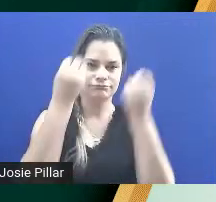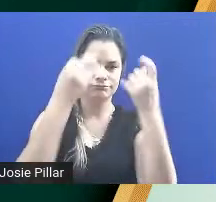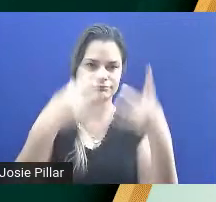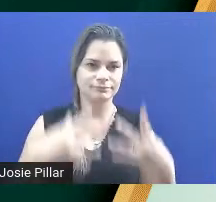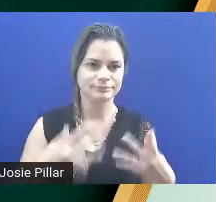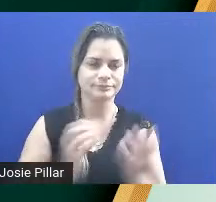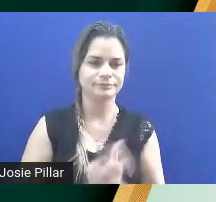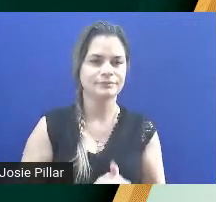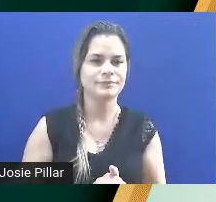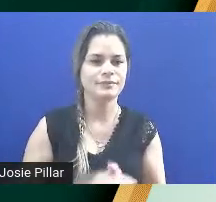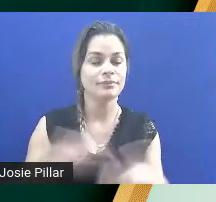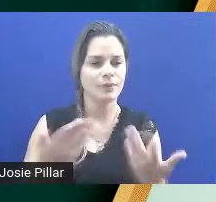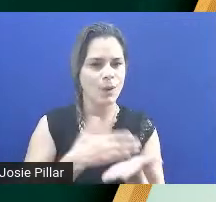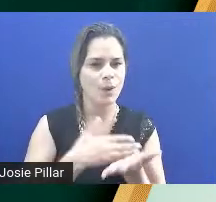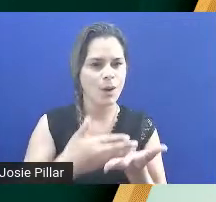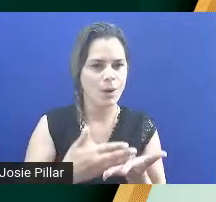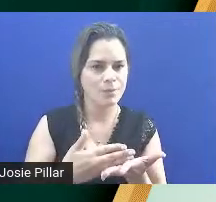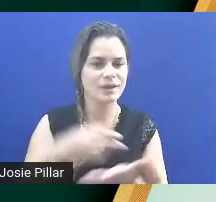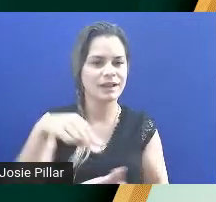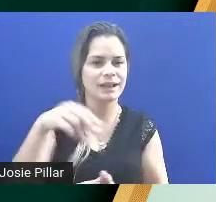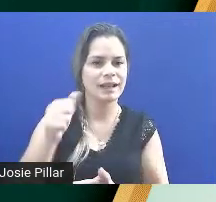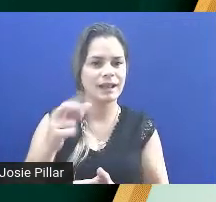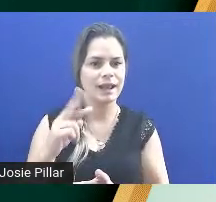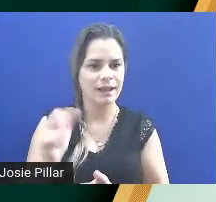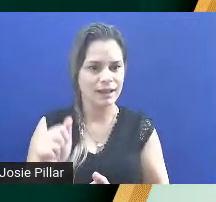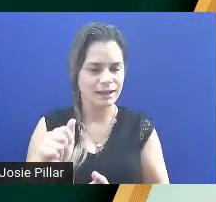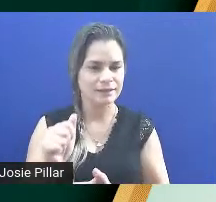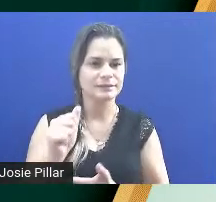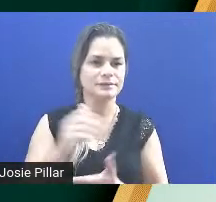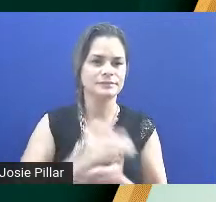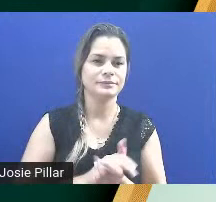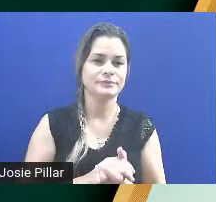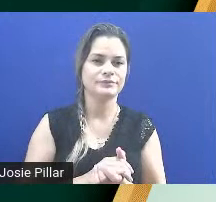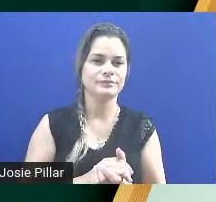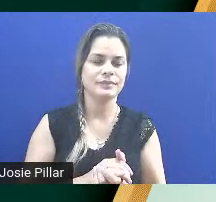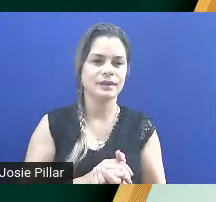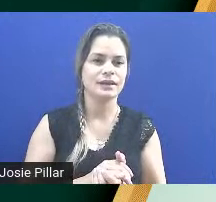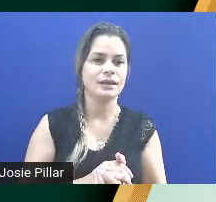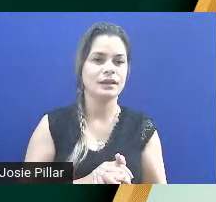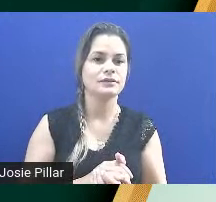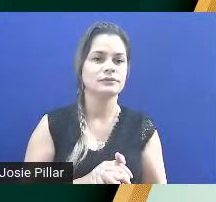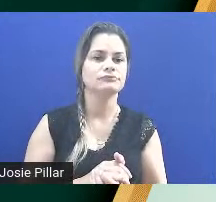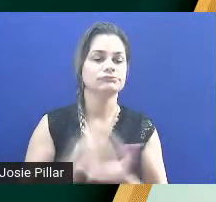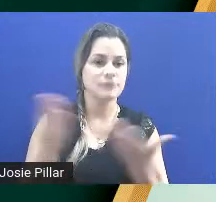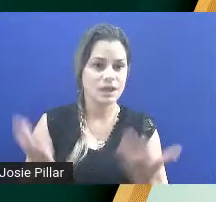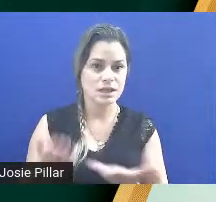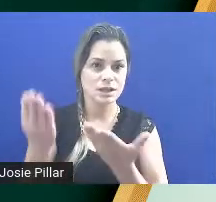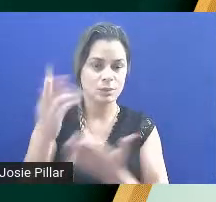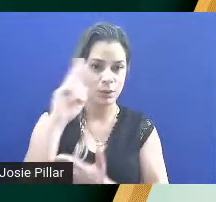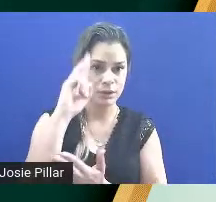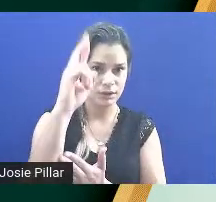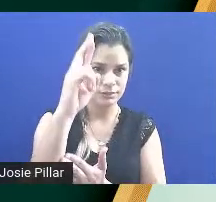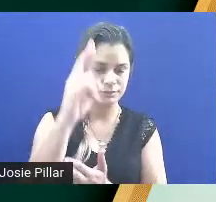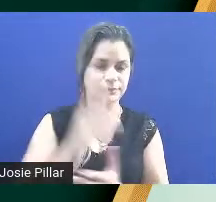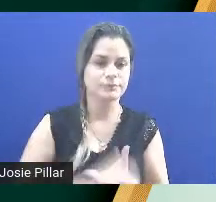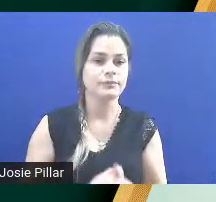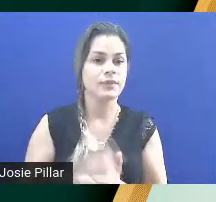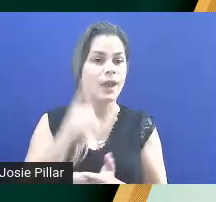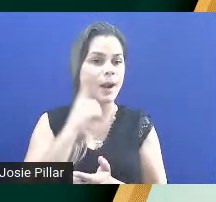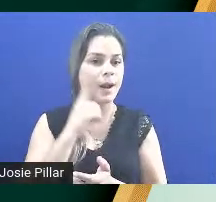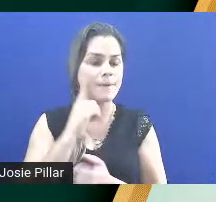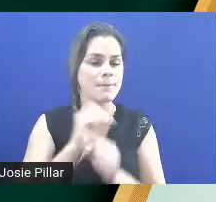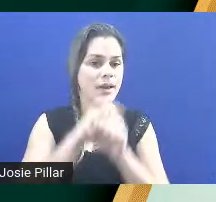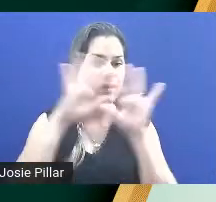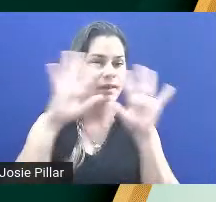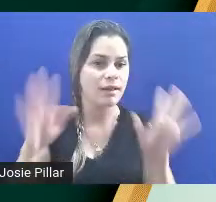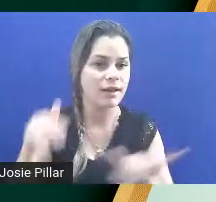Inicio, então, por mim. Sou Nara Denise e atuarei nessa solenidade como mestre de cerimônias. Tenho a pele clara,